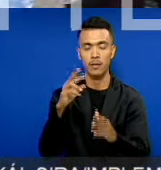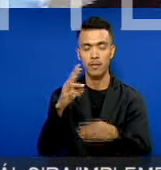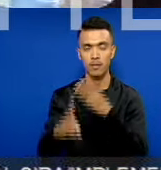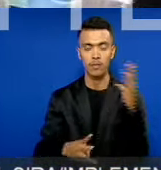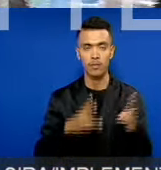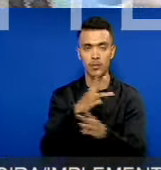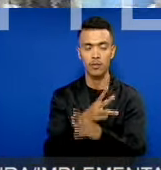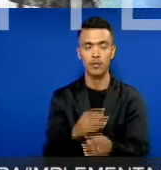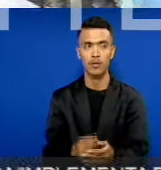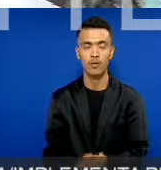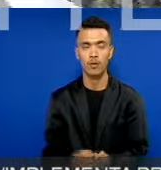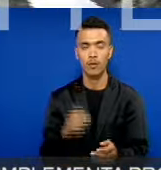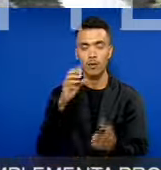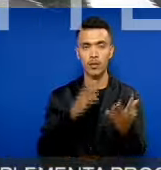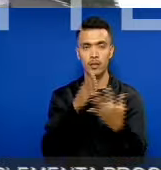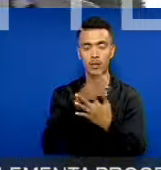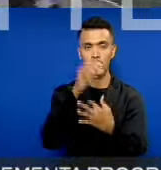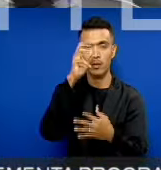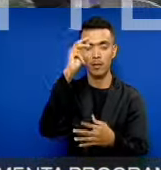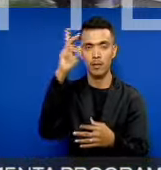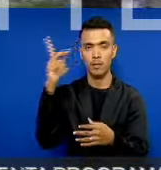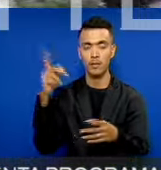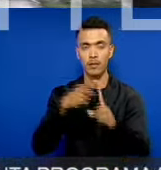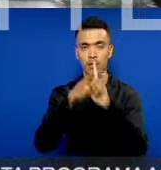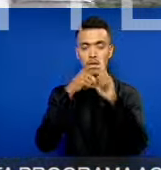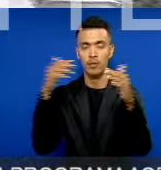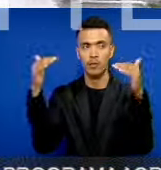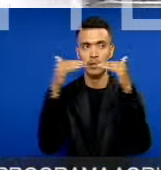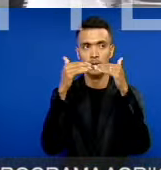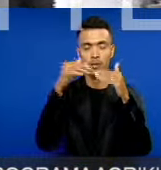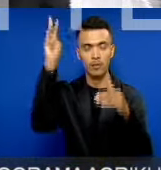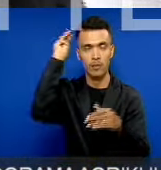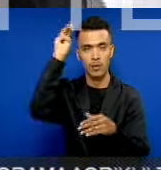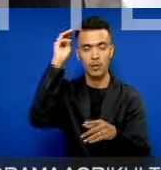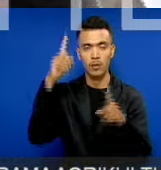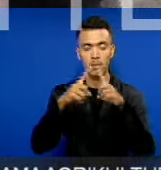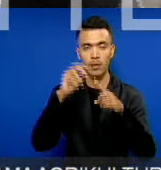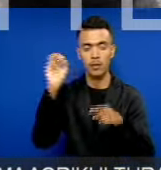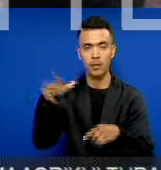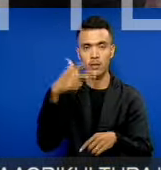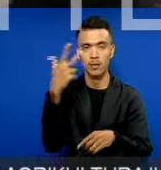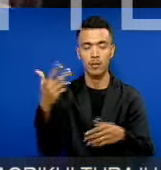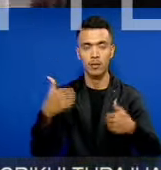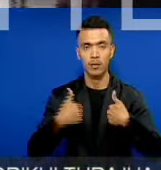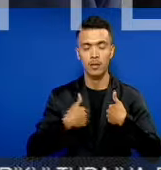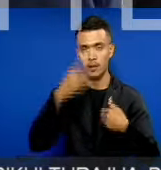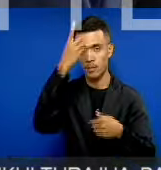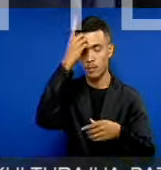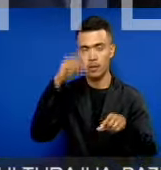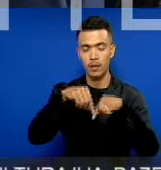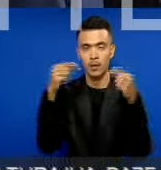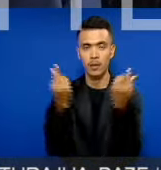Âmbito adesão Timor-Leste da Organização Mundial Comércio li Rússia Conferência Ministerial Badala Sanulu Resin Tolu Iha Abu Dhabi. Equipa